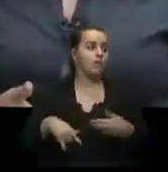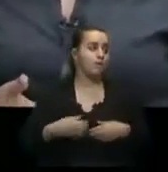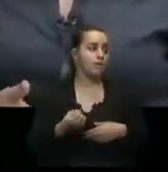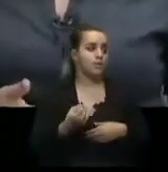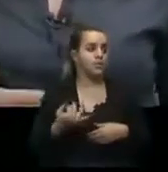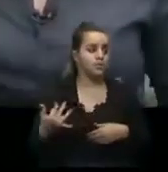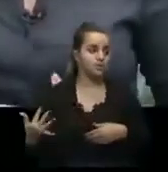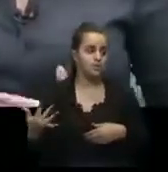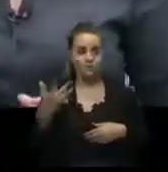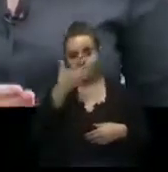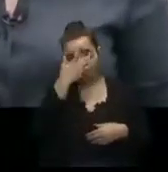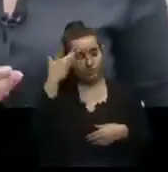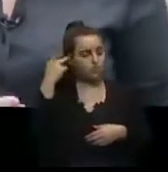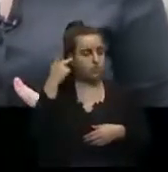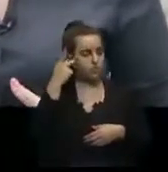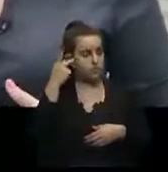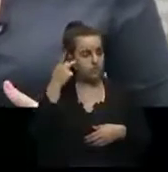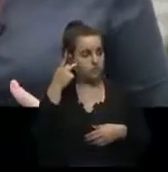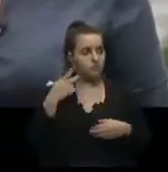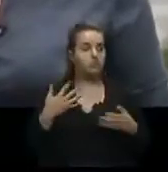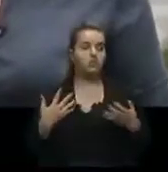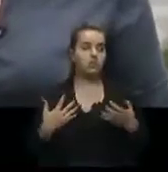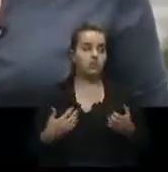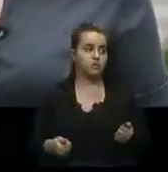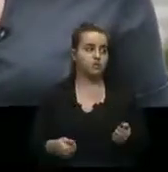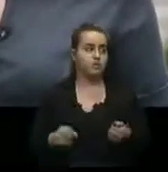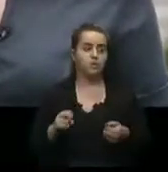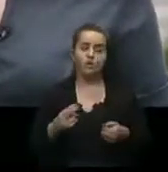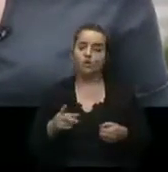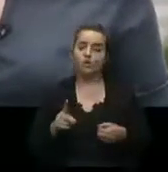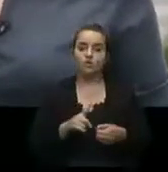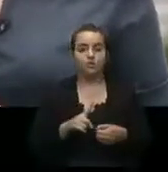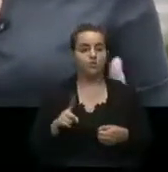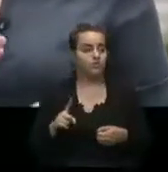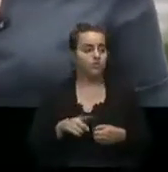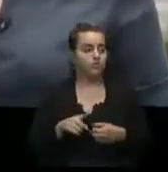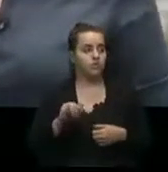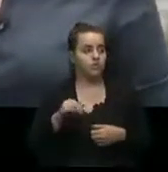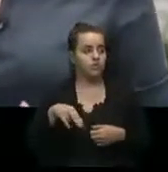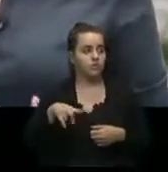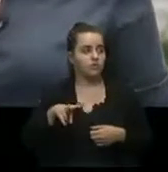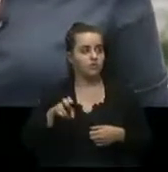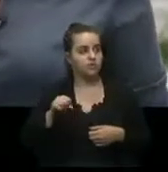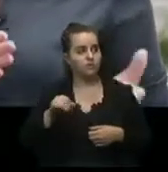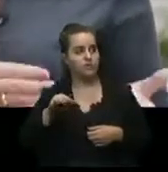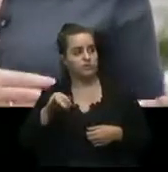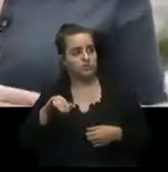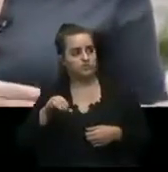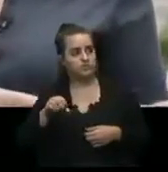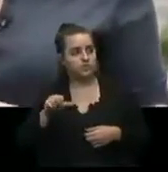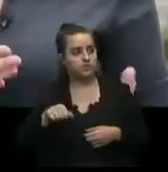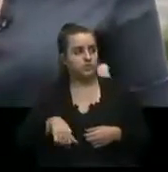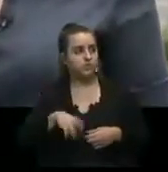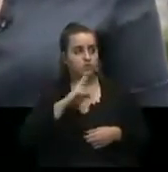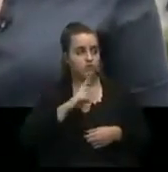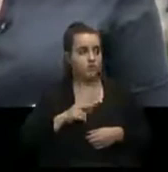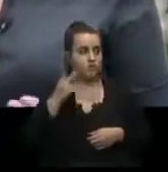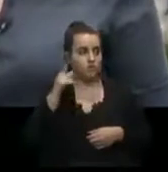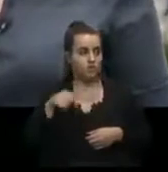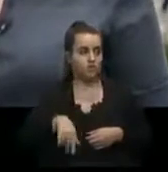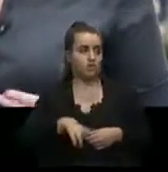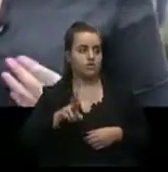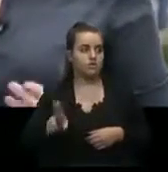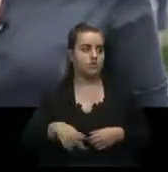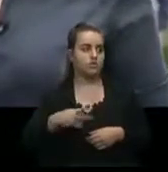de paulistanos a favor ou não de investimentos na área de mobilidade urbana? Respostas para questões como estas utilizam